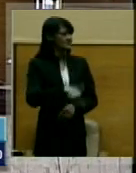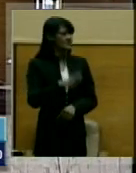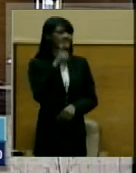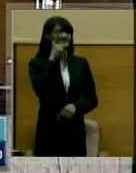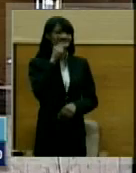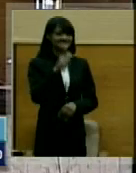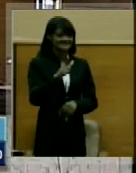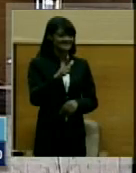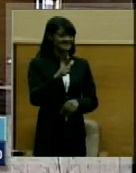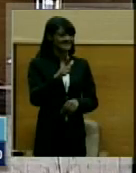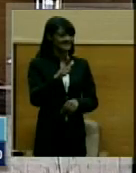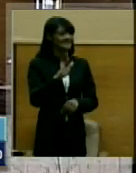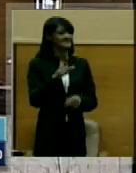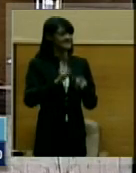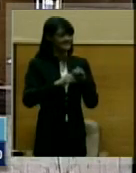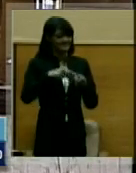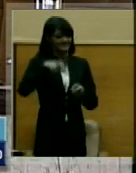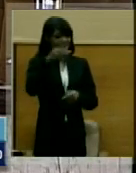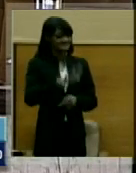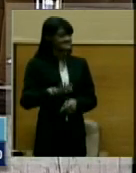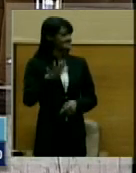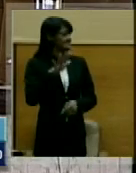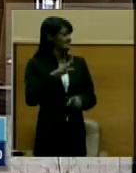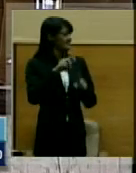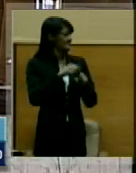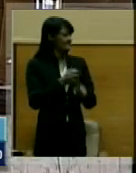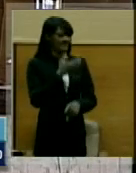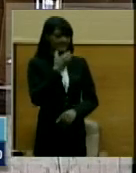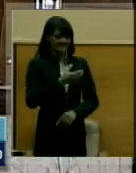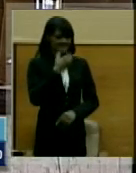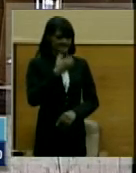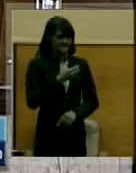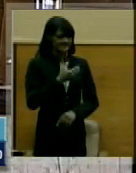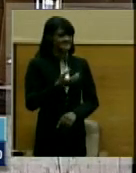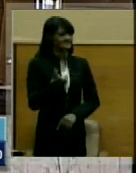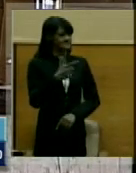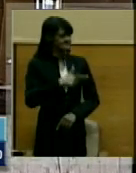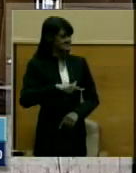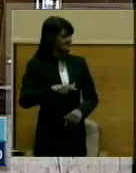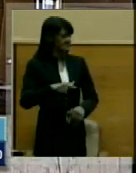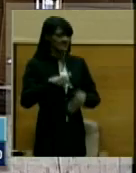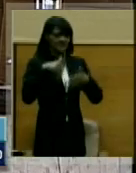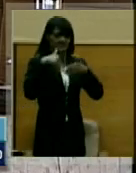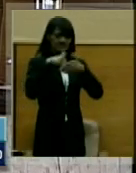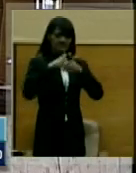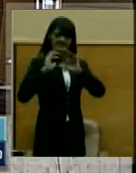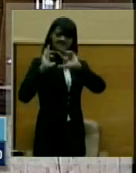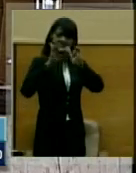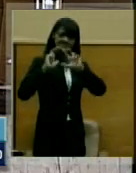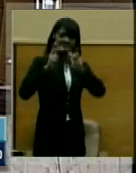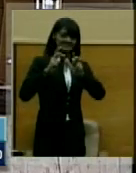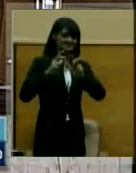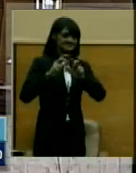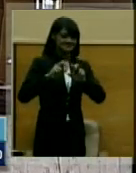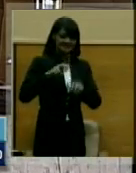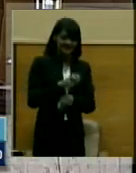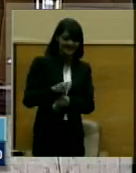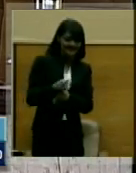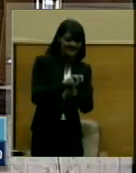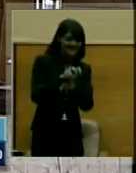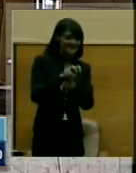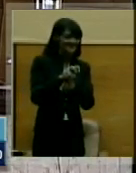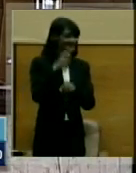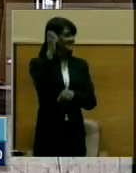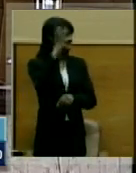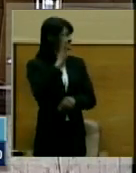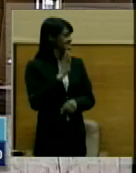torneio do Nordeste e estamos aguardando o mês de dezembro para novamente jogar na elite do voleibol sentado do Brasil.